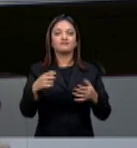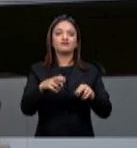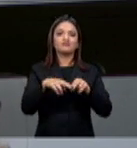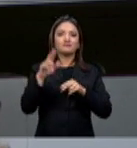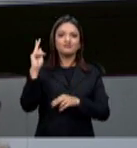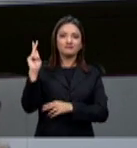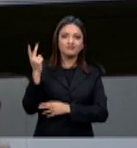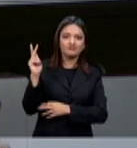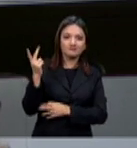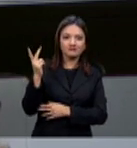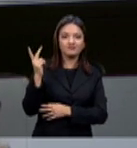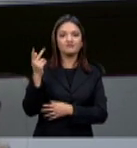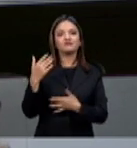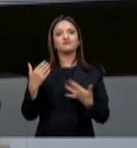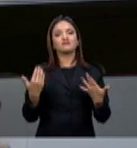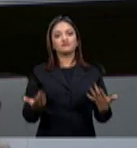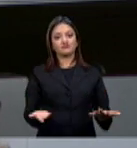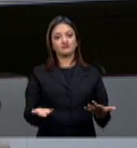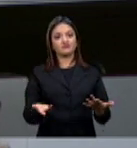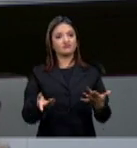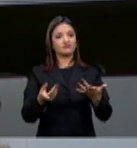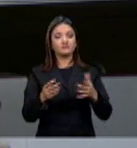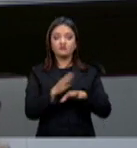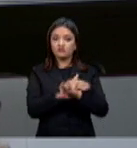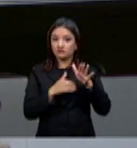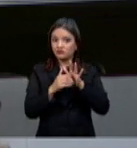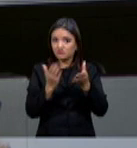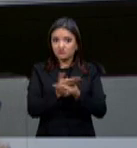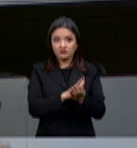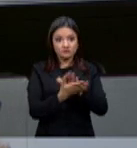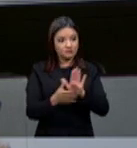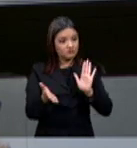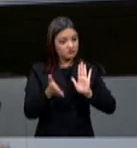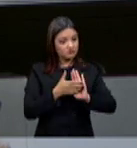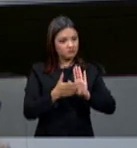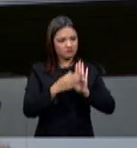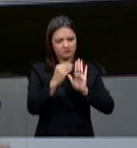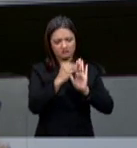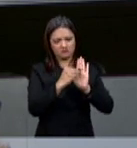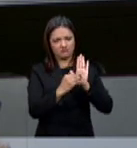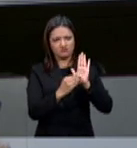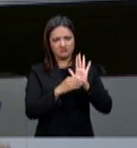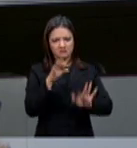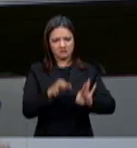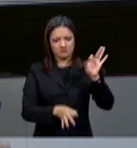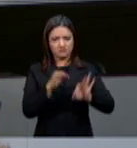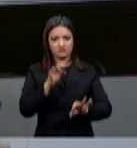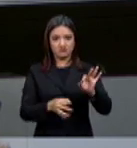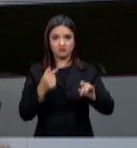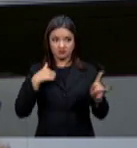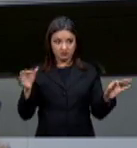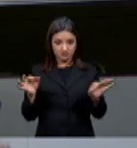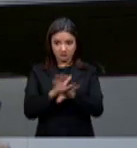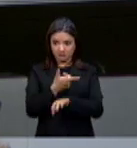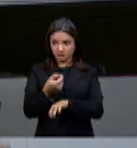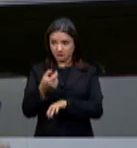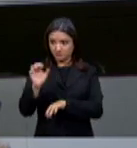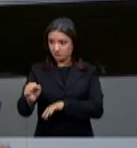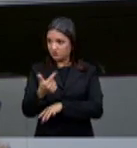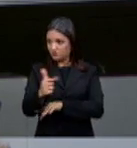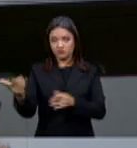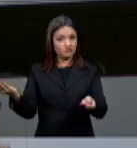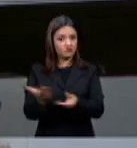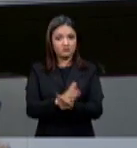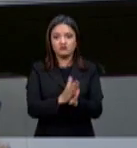eu coloquei em pauta todos eles. Quando saí, não havia nenhum processo pendente. Dentre eles, o processo